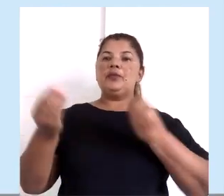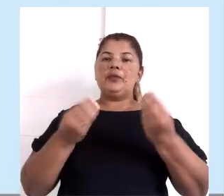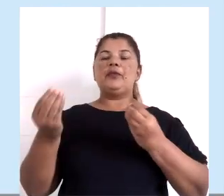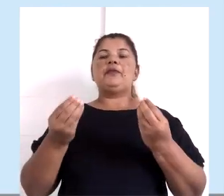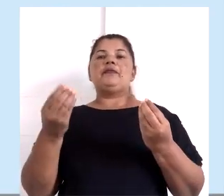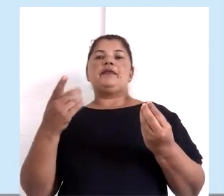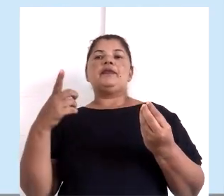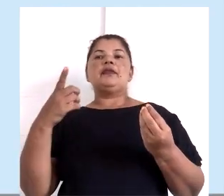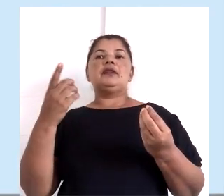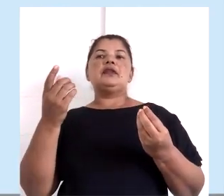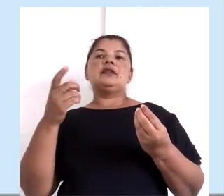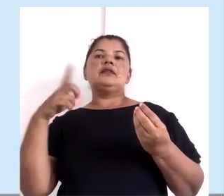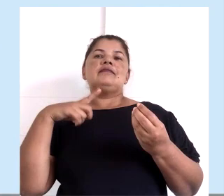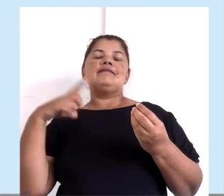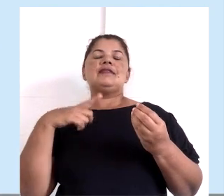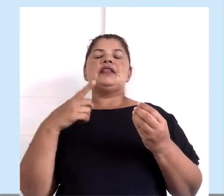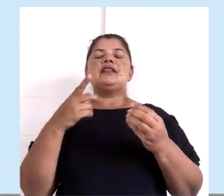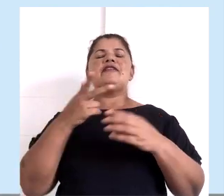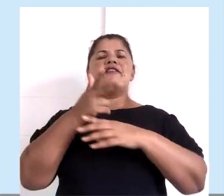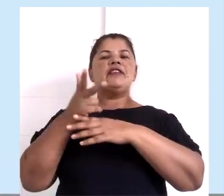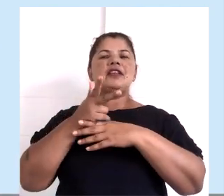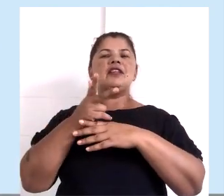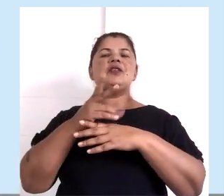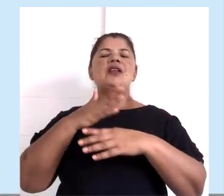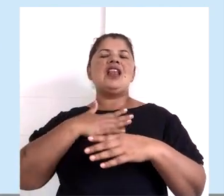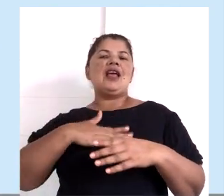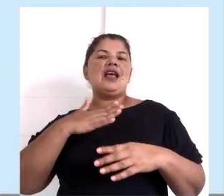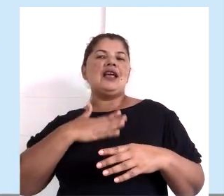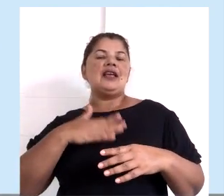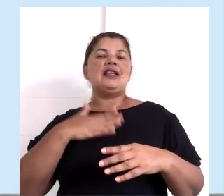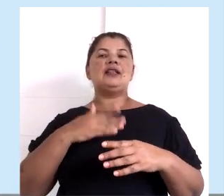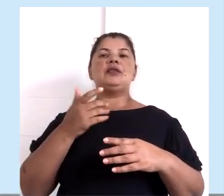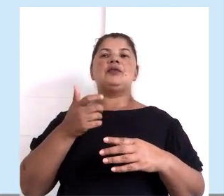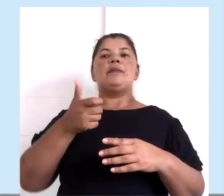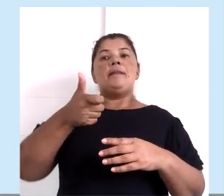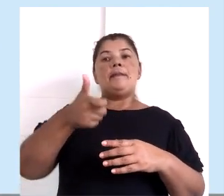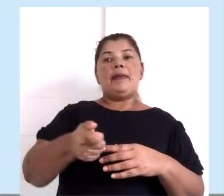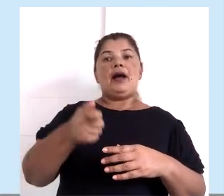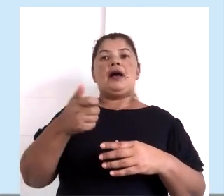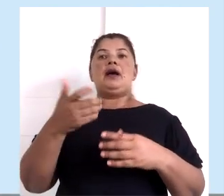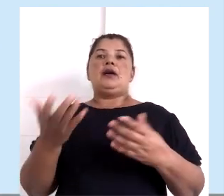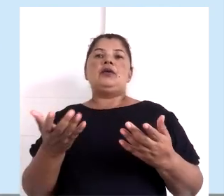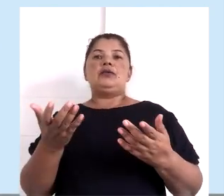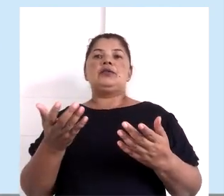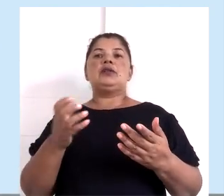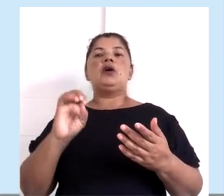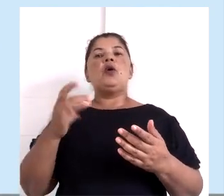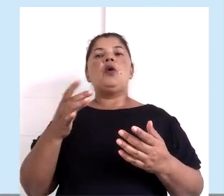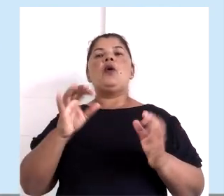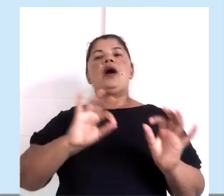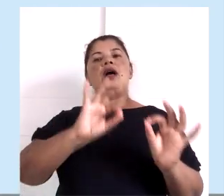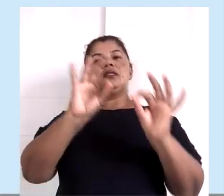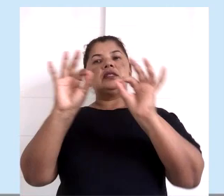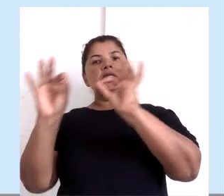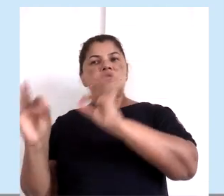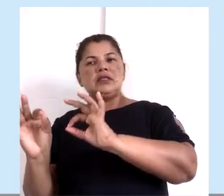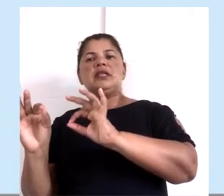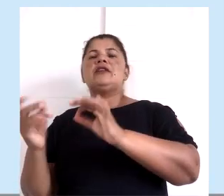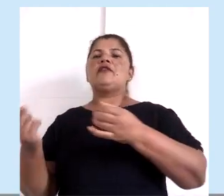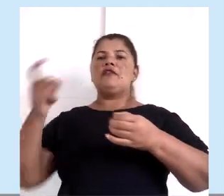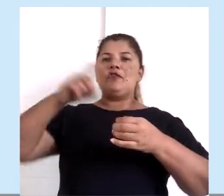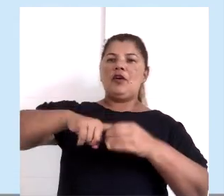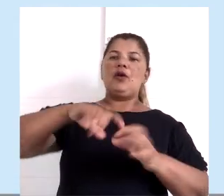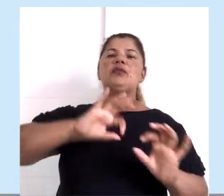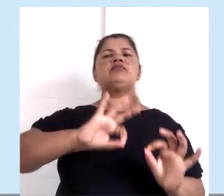recurso de você deixar o vídeo mais lento, tá? De você pausar o vídeo. Existe também o recurso de você assistir quantas vezes